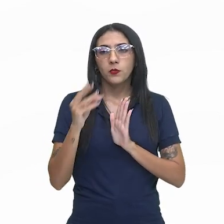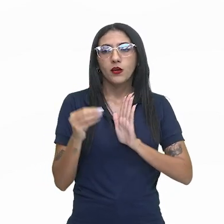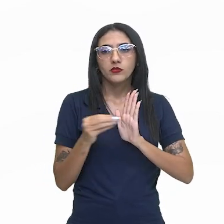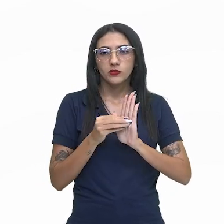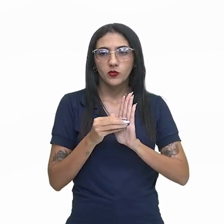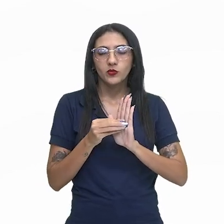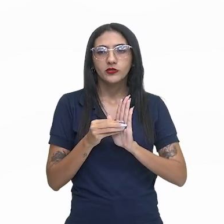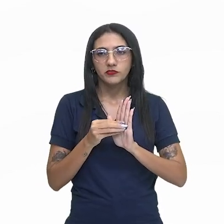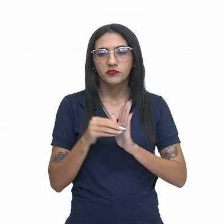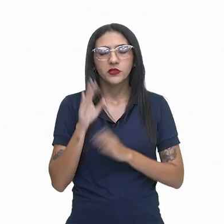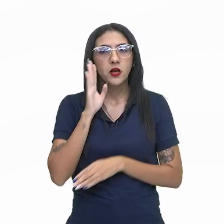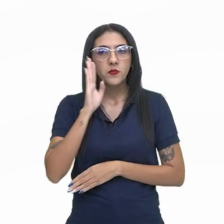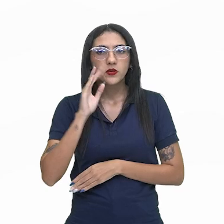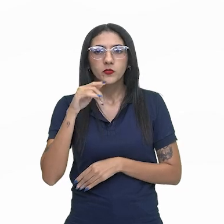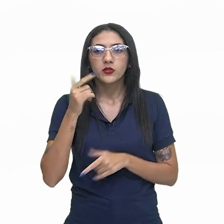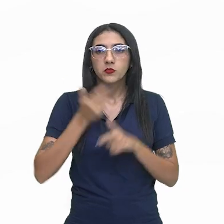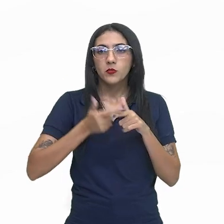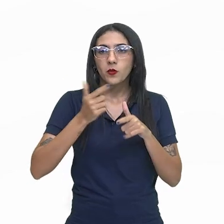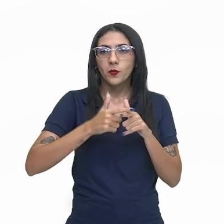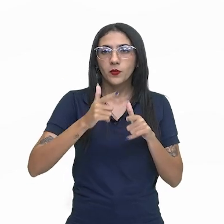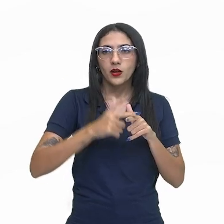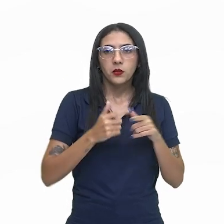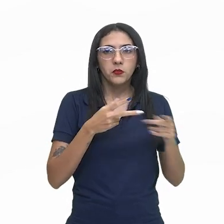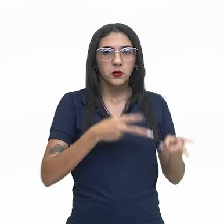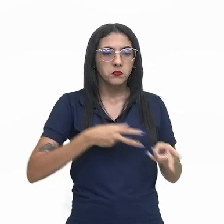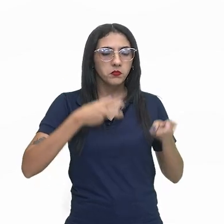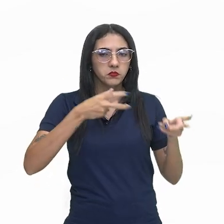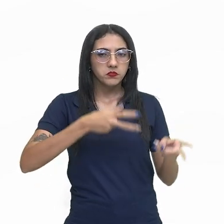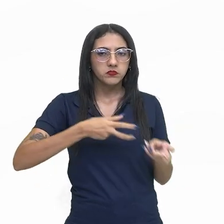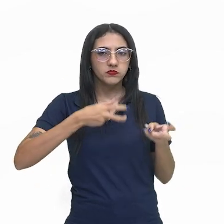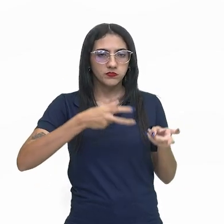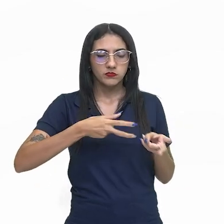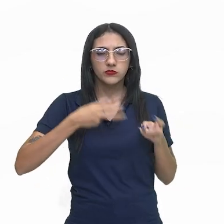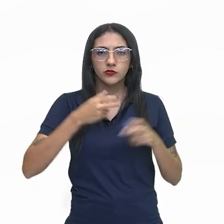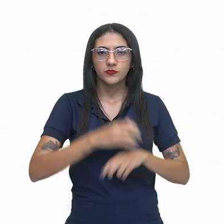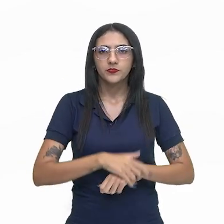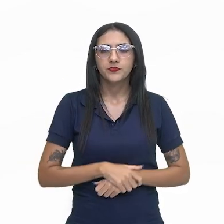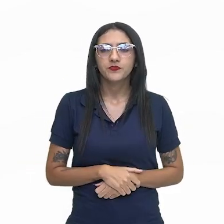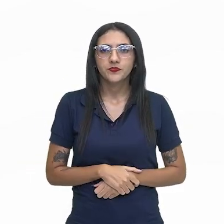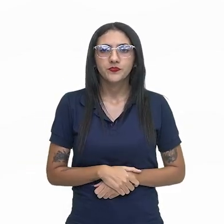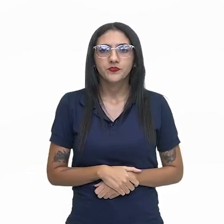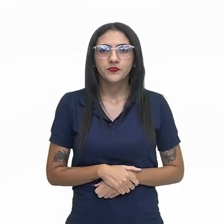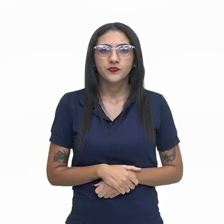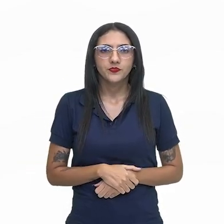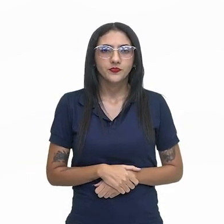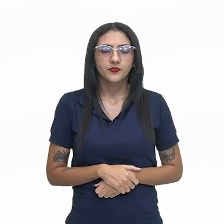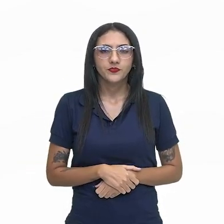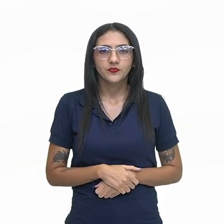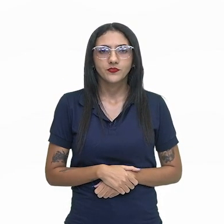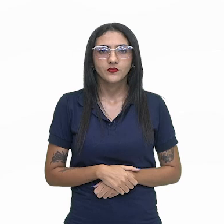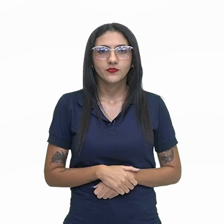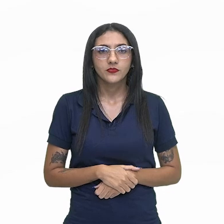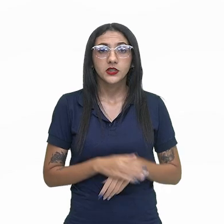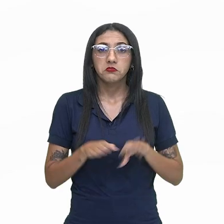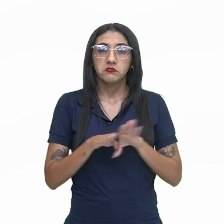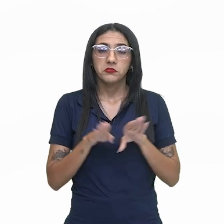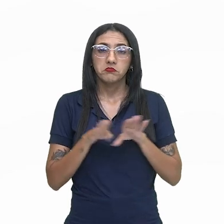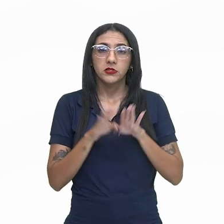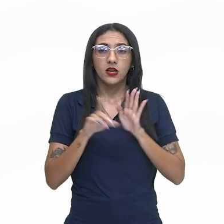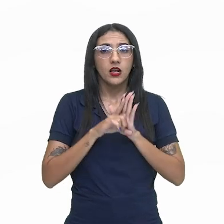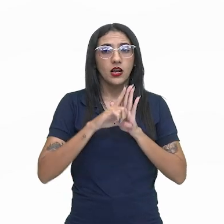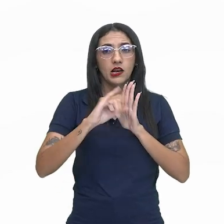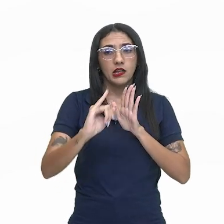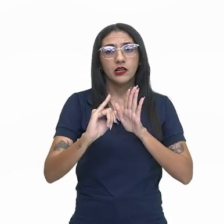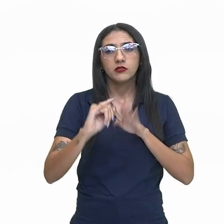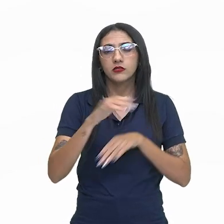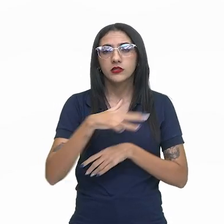da mineração, né, aí no tópico anterior. Aí nós temos também a legislação ambiental. A